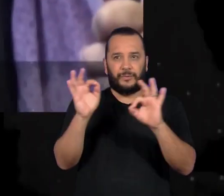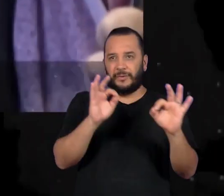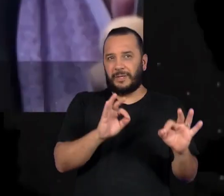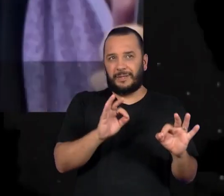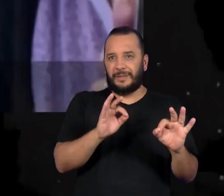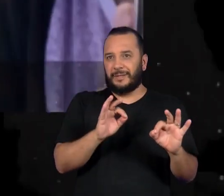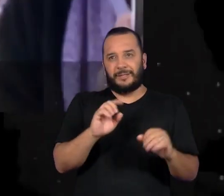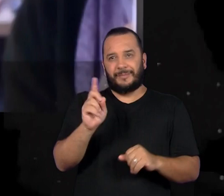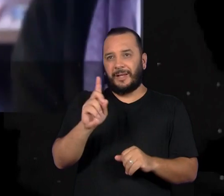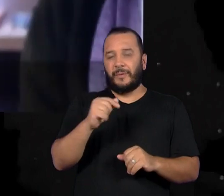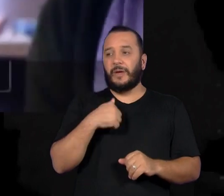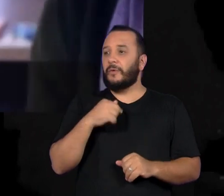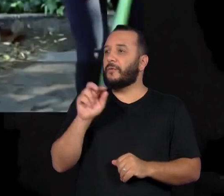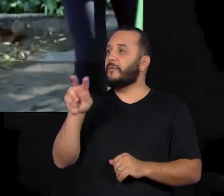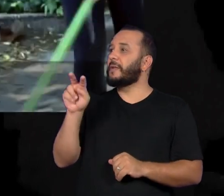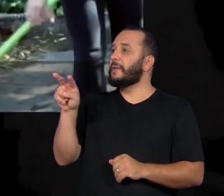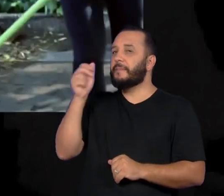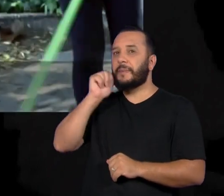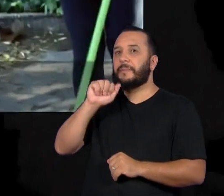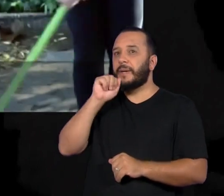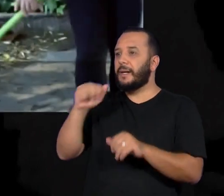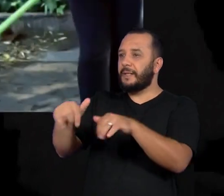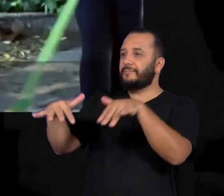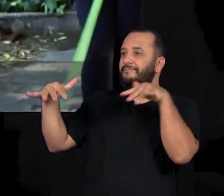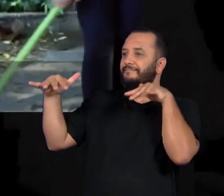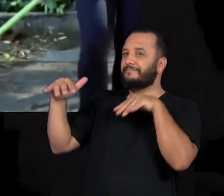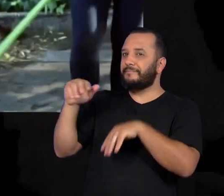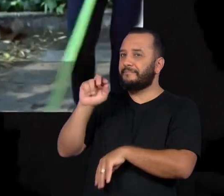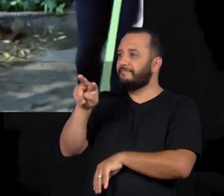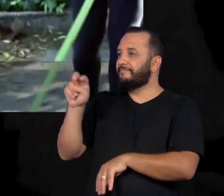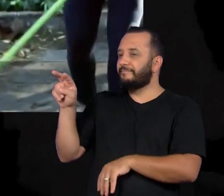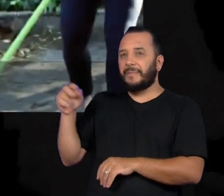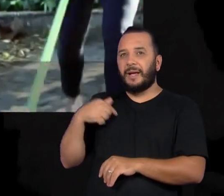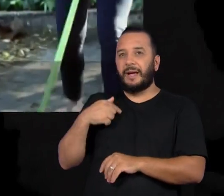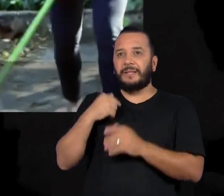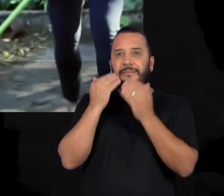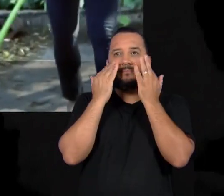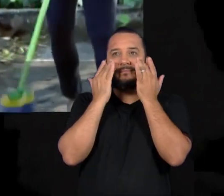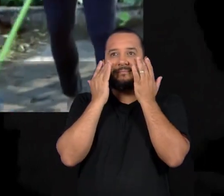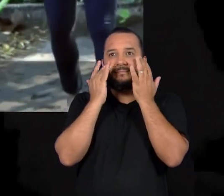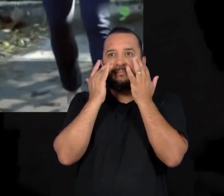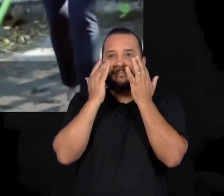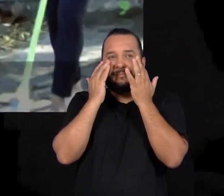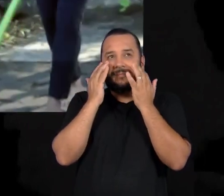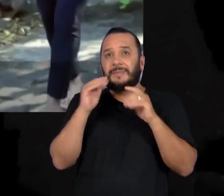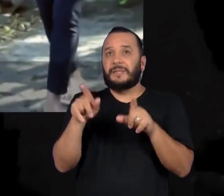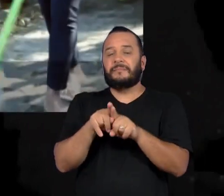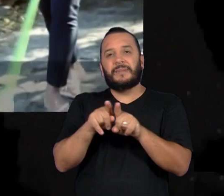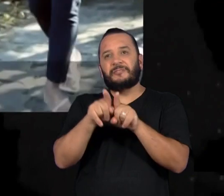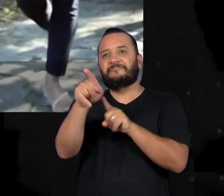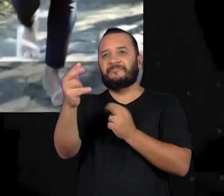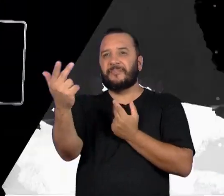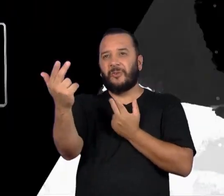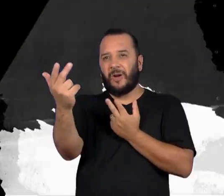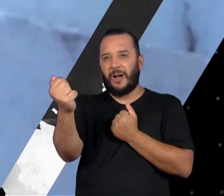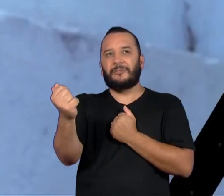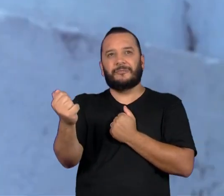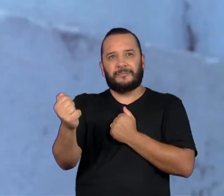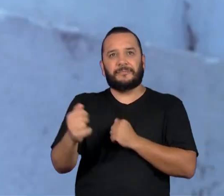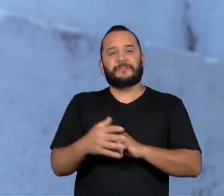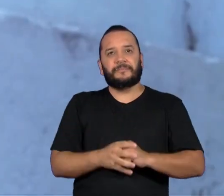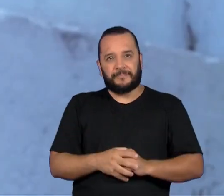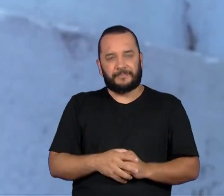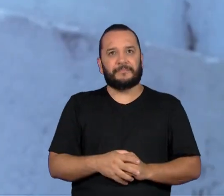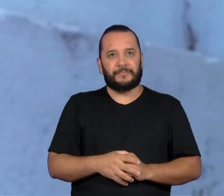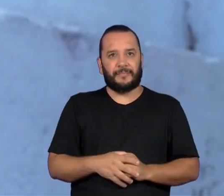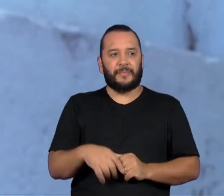eu assisti a reação das mães, porque elas estavam todas com os olhos brilhando e todas se vendo ali num telão. Assim, tinha